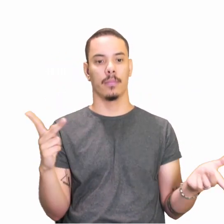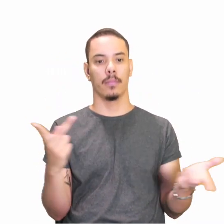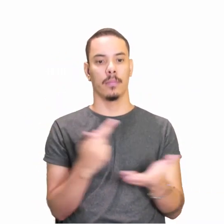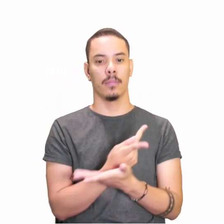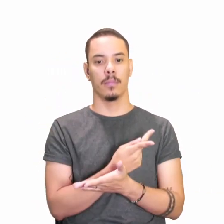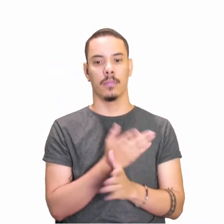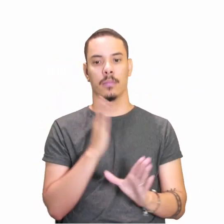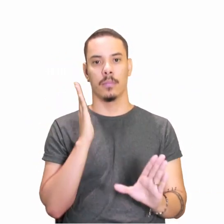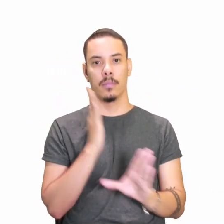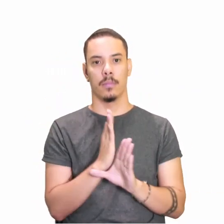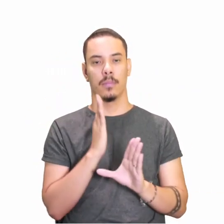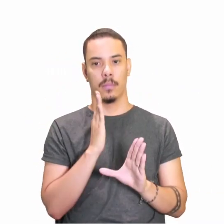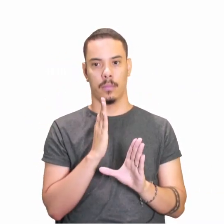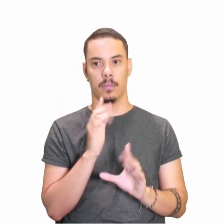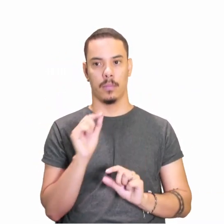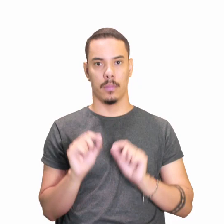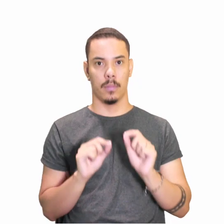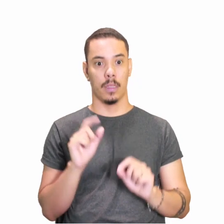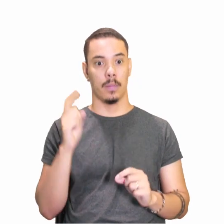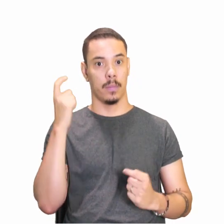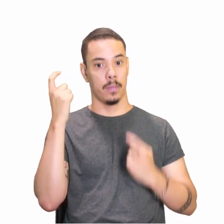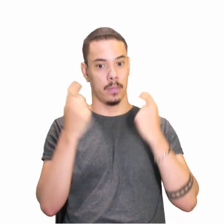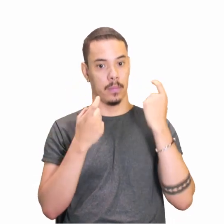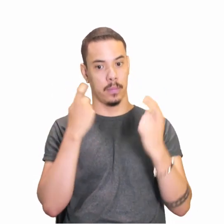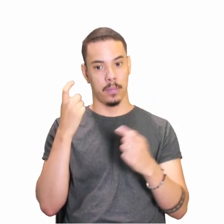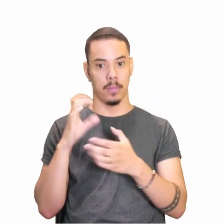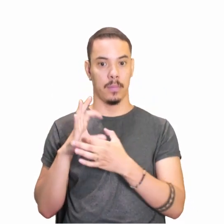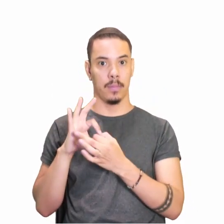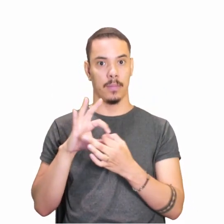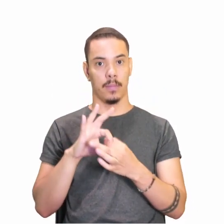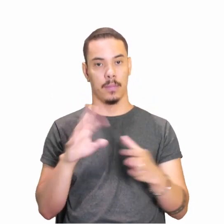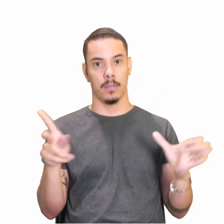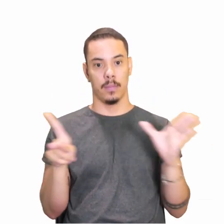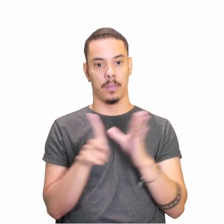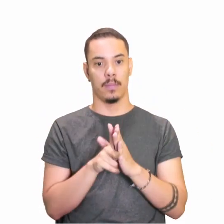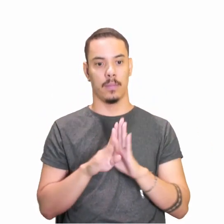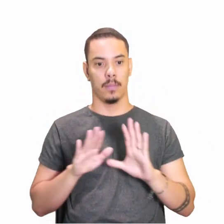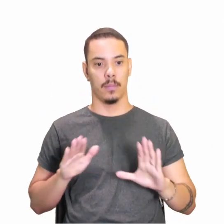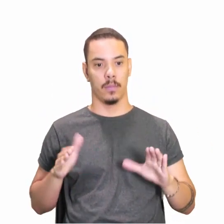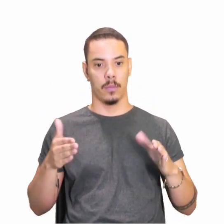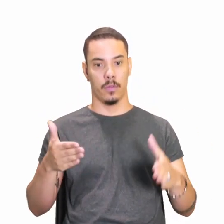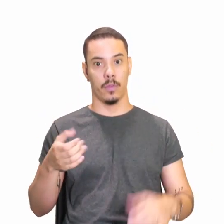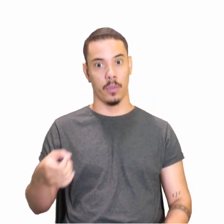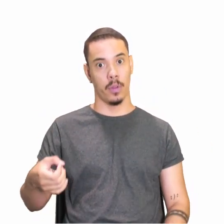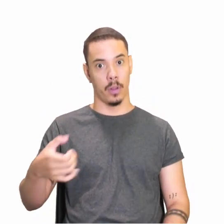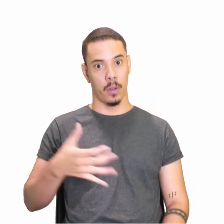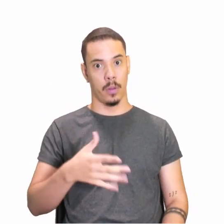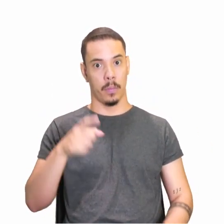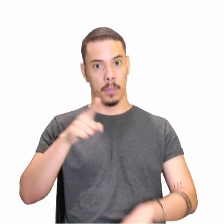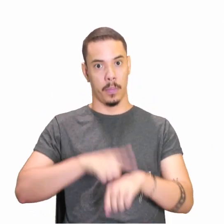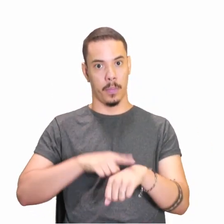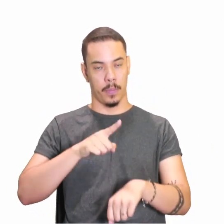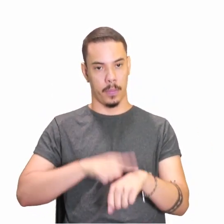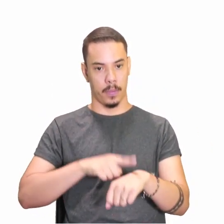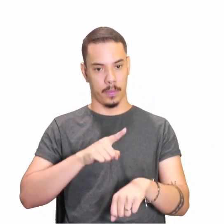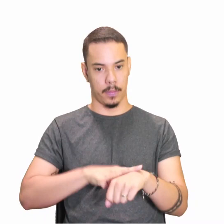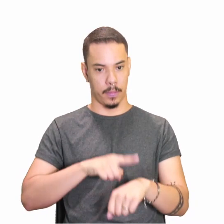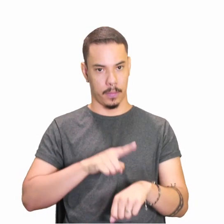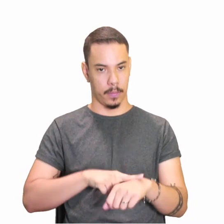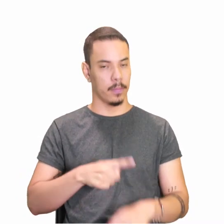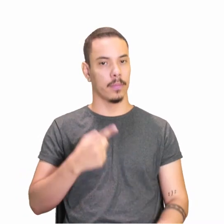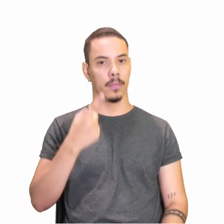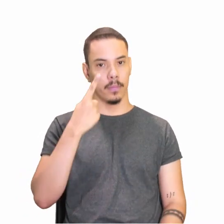por se preocupar com o contexto específico da atualidade, do momento. Vejam